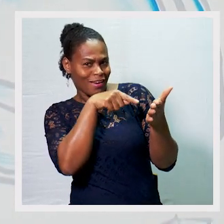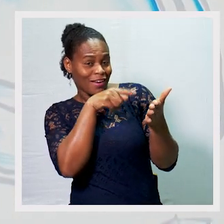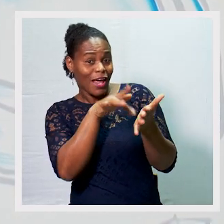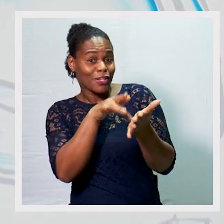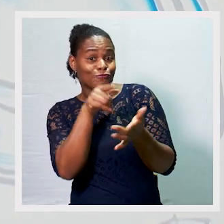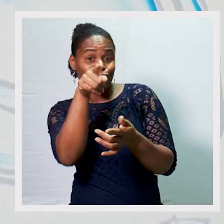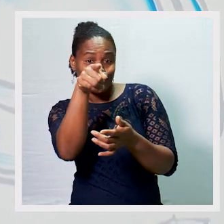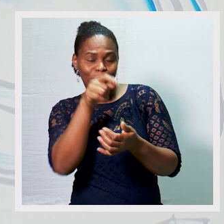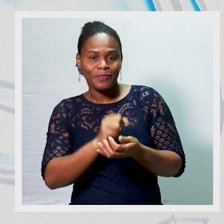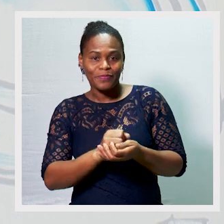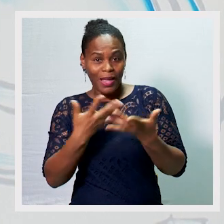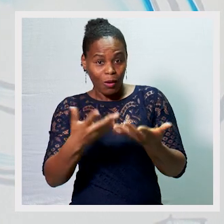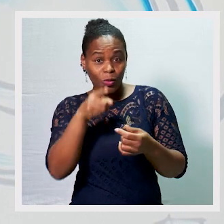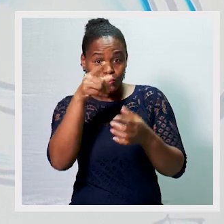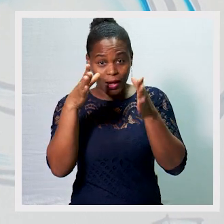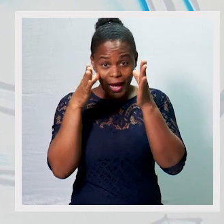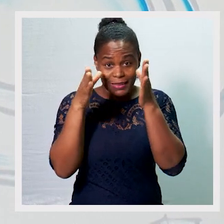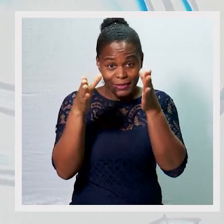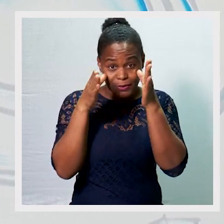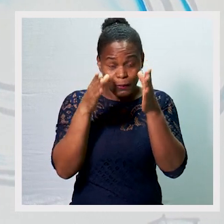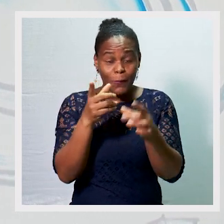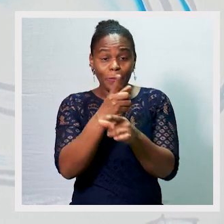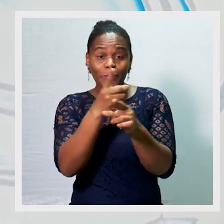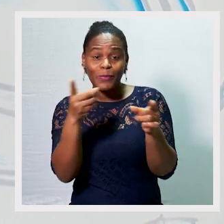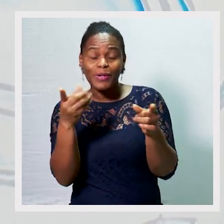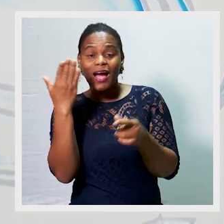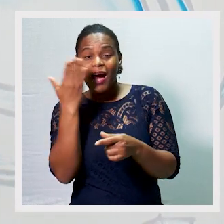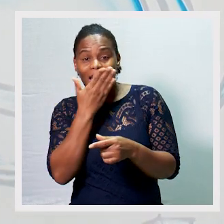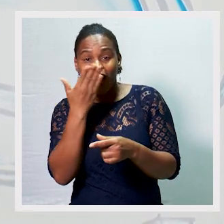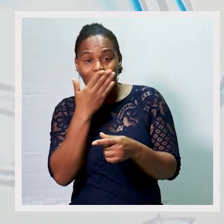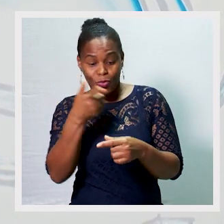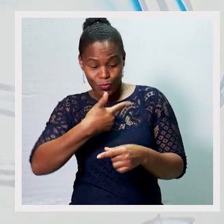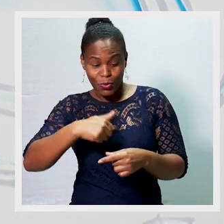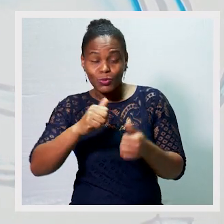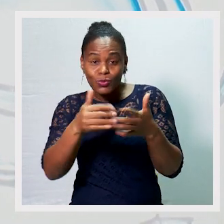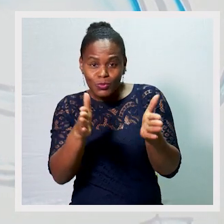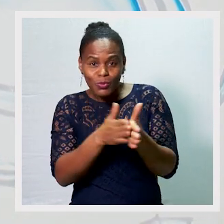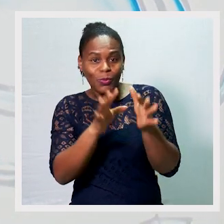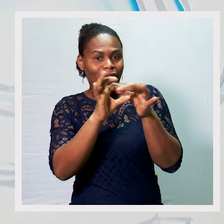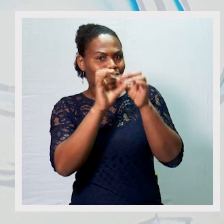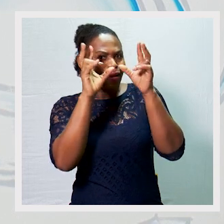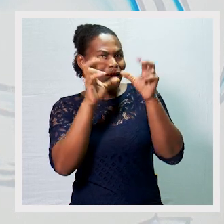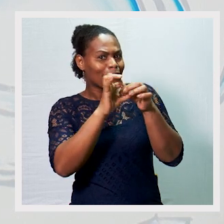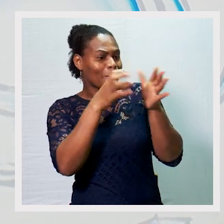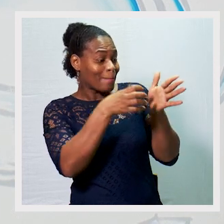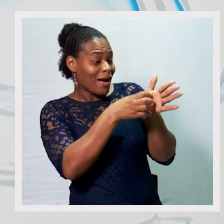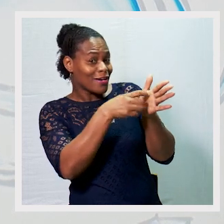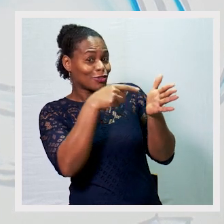prestar atenção, porque a nossa aula vai ser toda à volta das imagens que aqui temos na